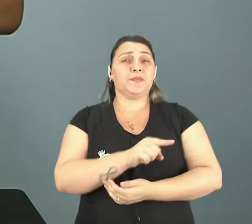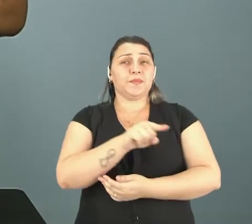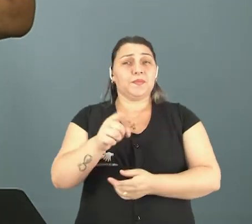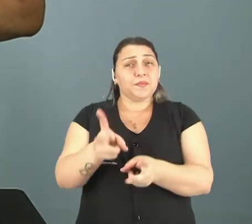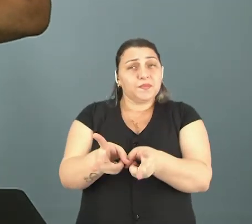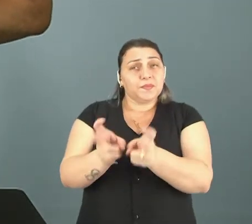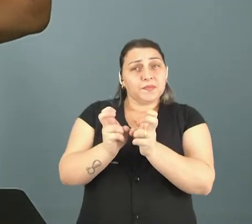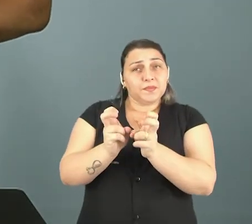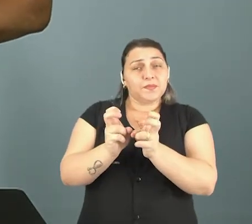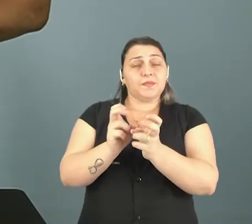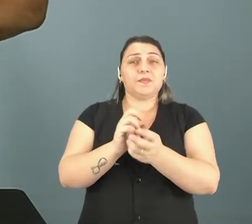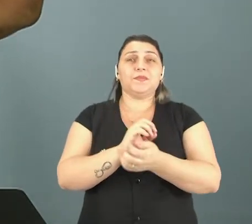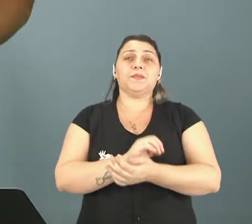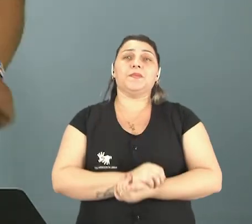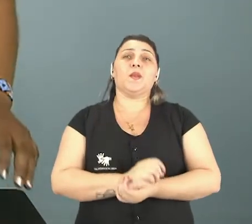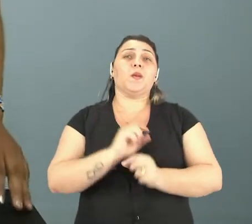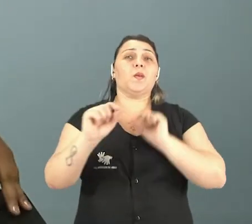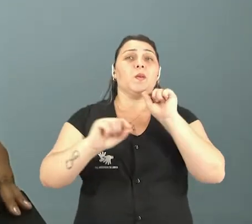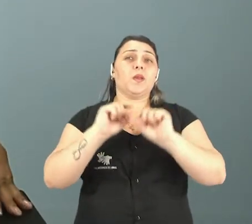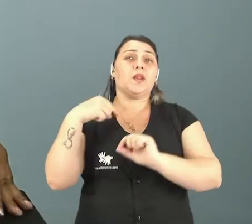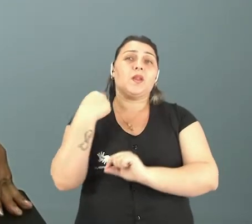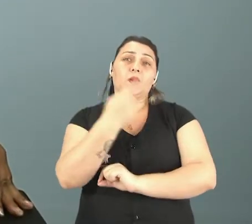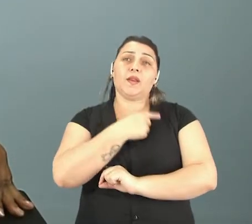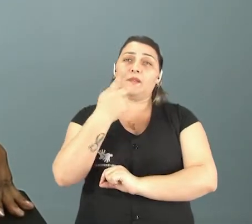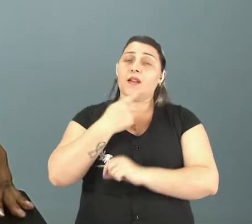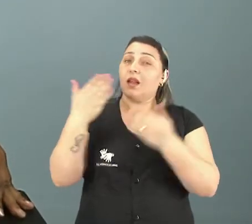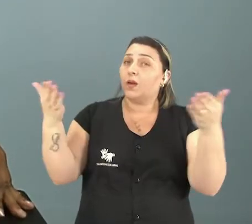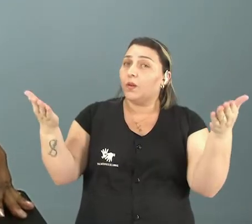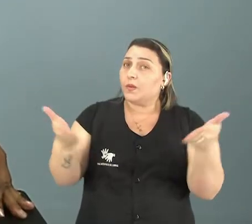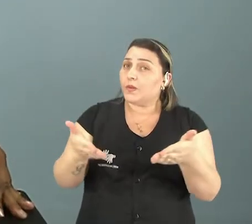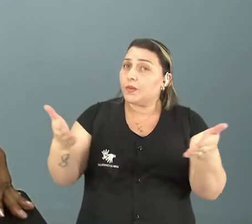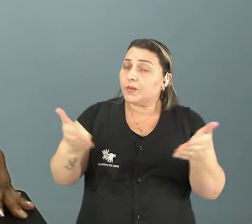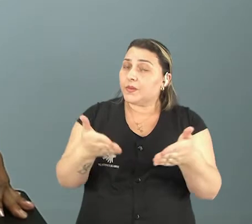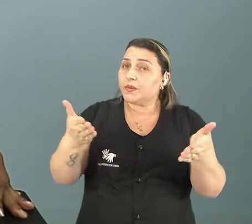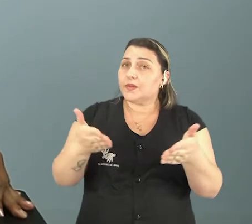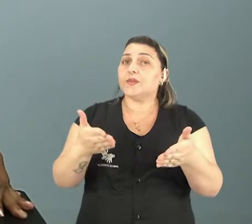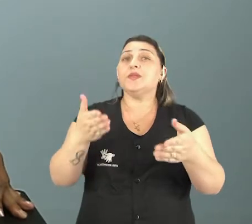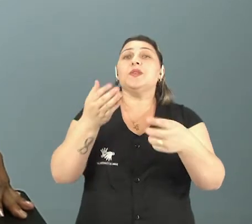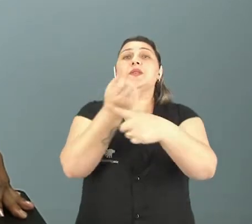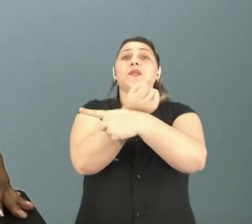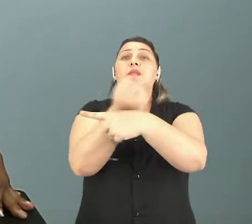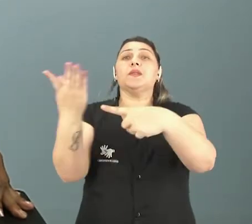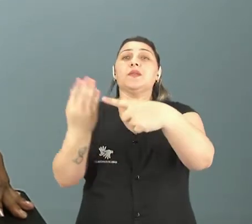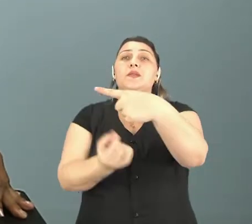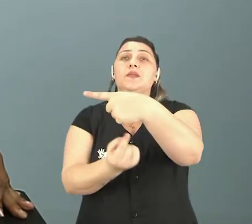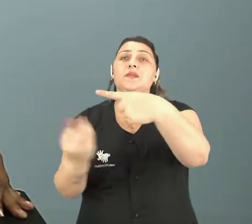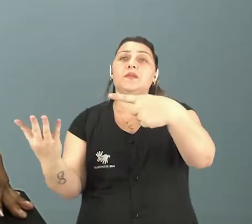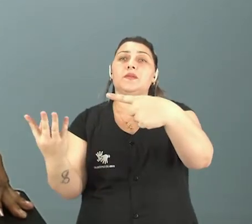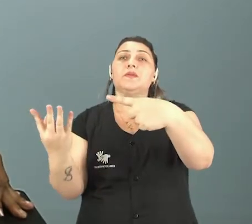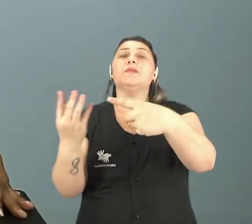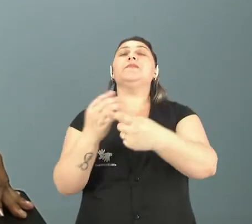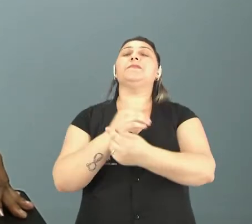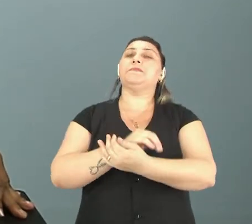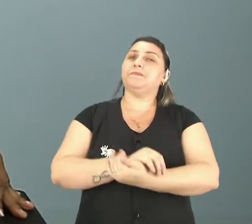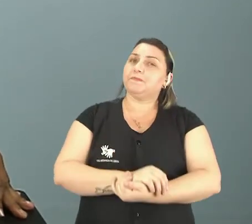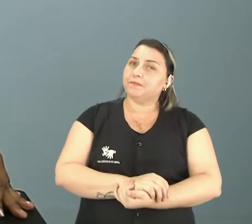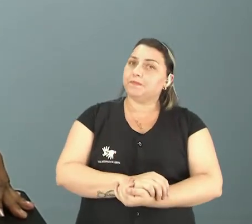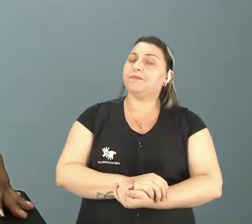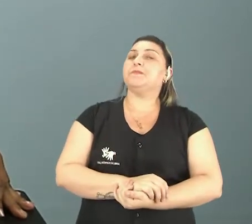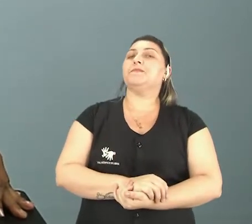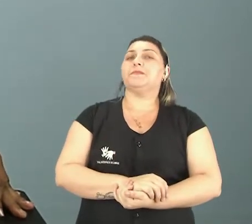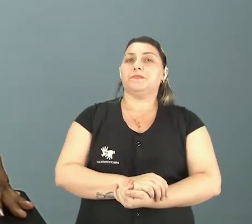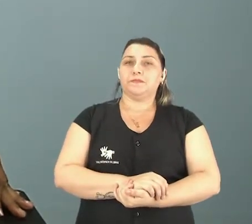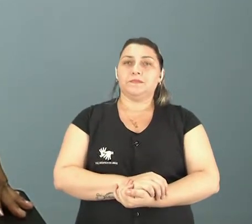perceberam aqui do que nós vamos falar hoje? De frações. Isso